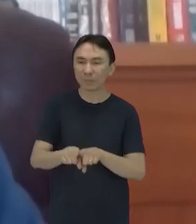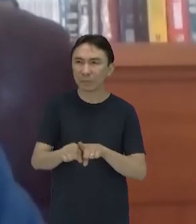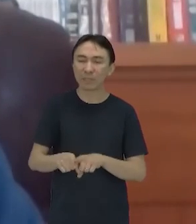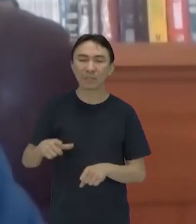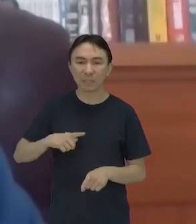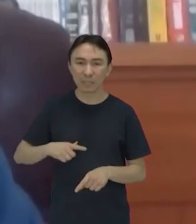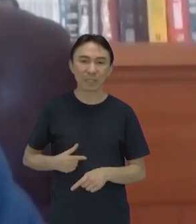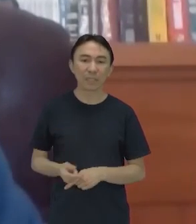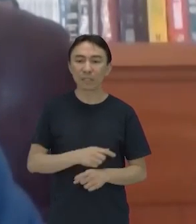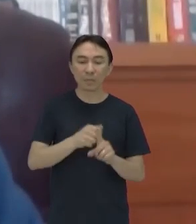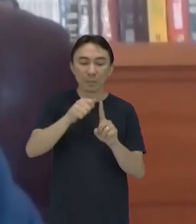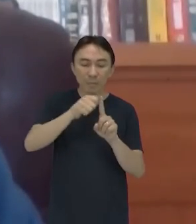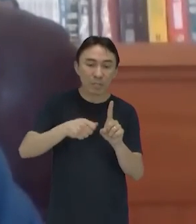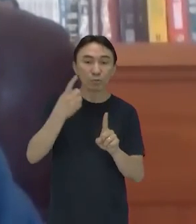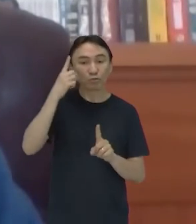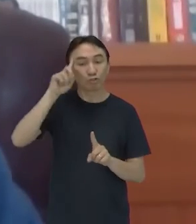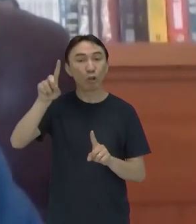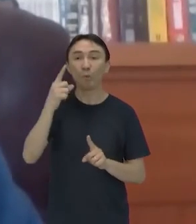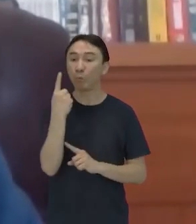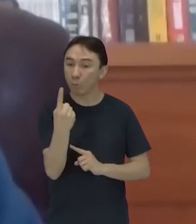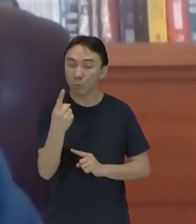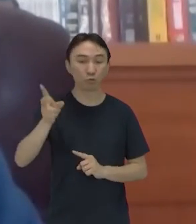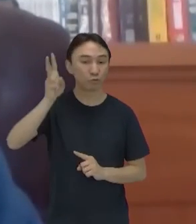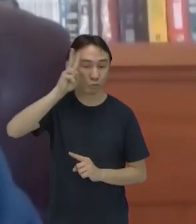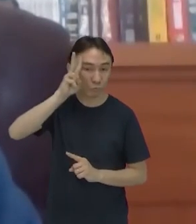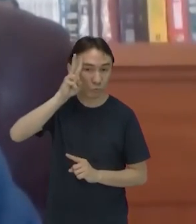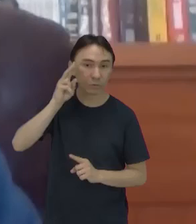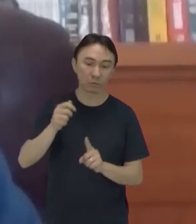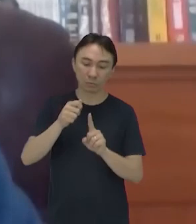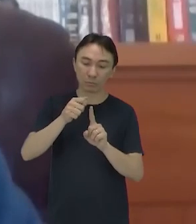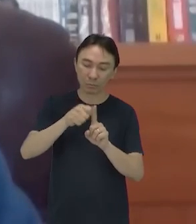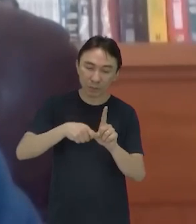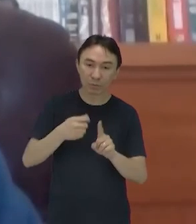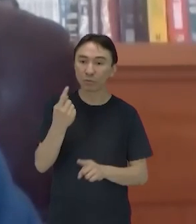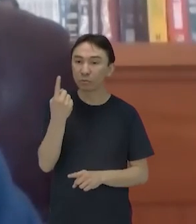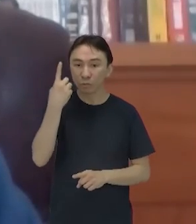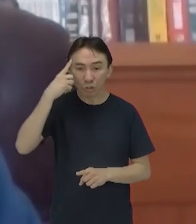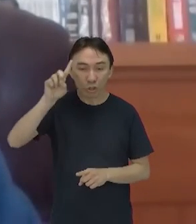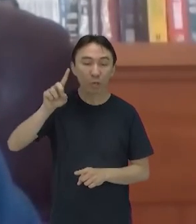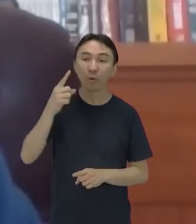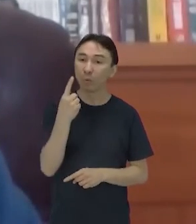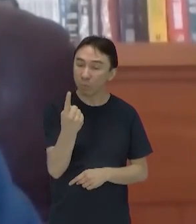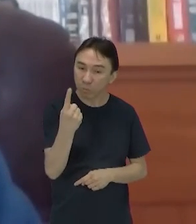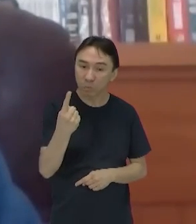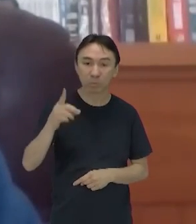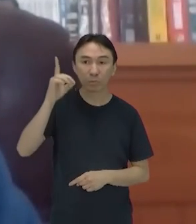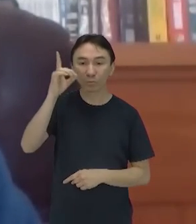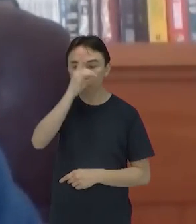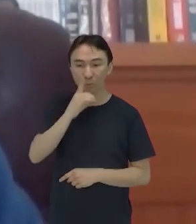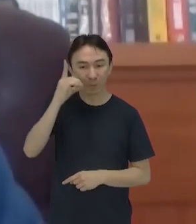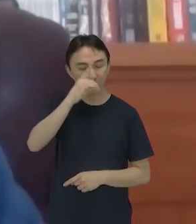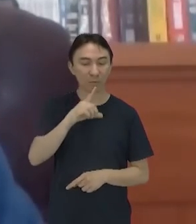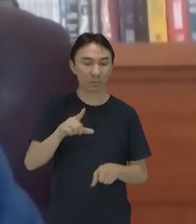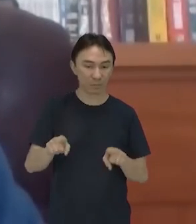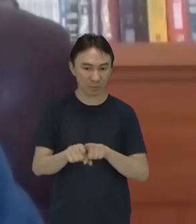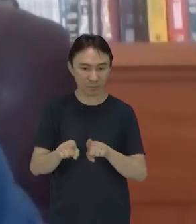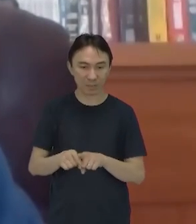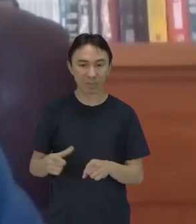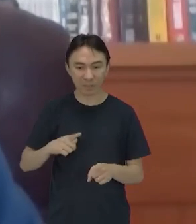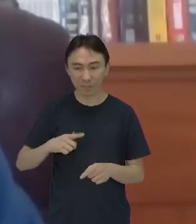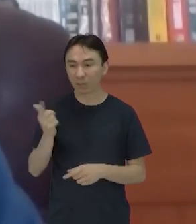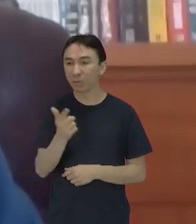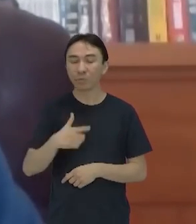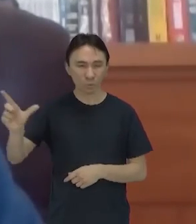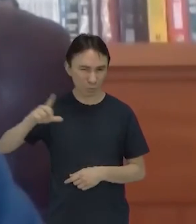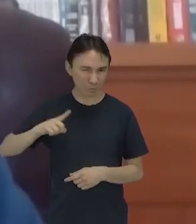tem também. Eu estou num mês caótico porque eu estou participando, aí eu estou traduzindo material de uma nova editora, a